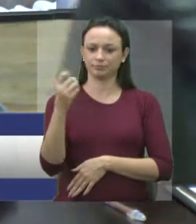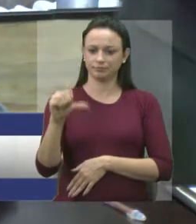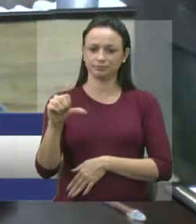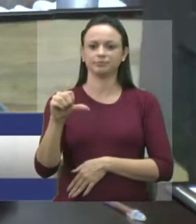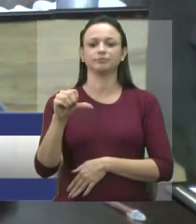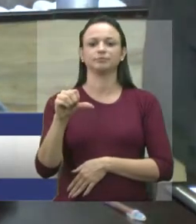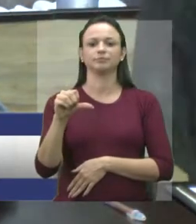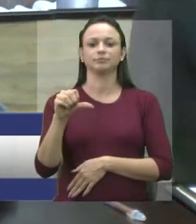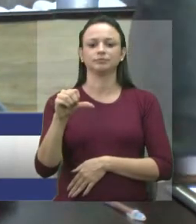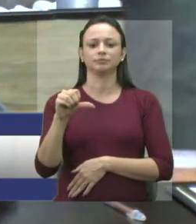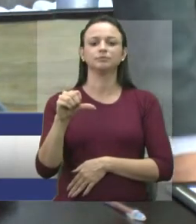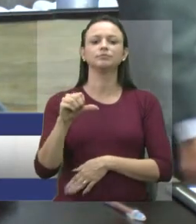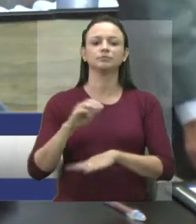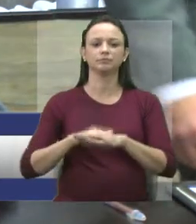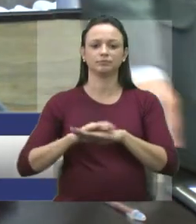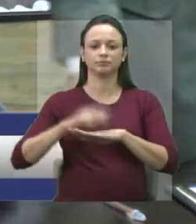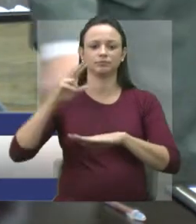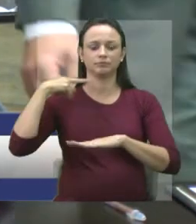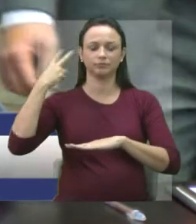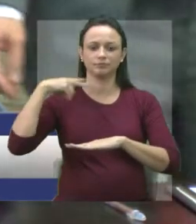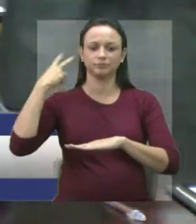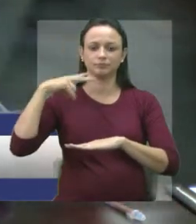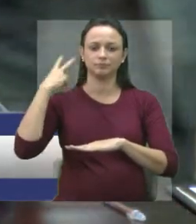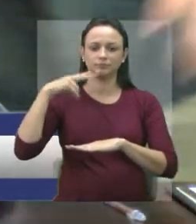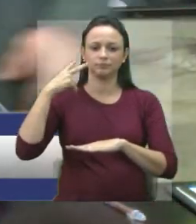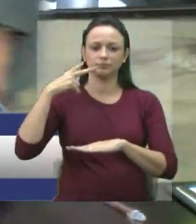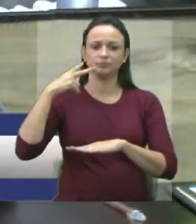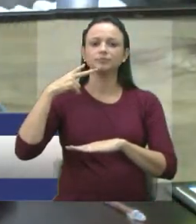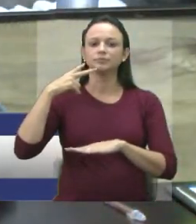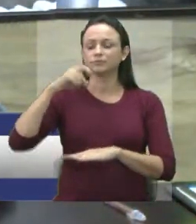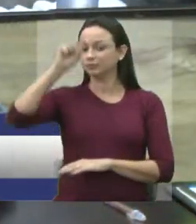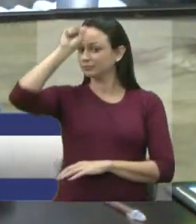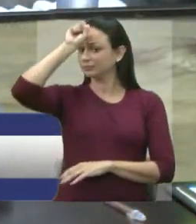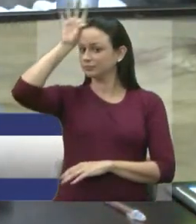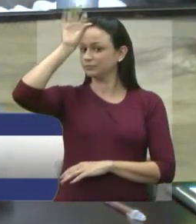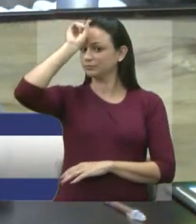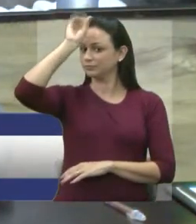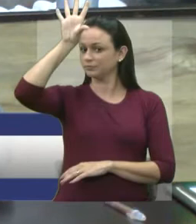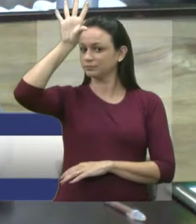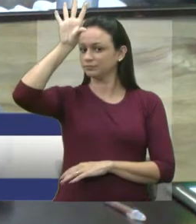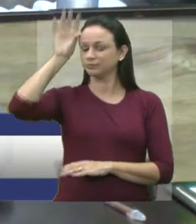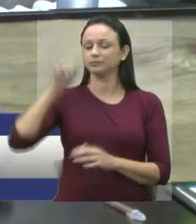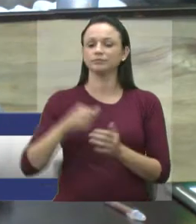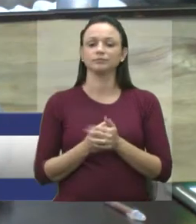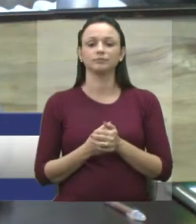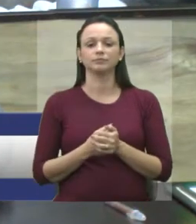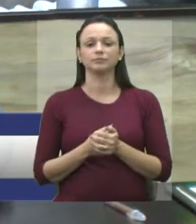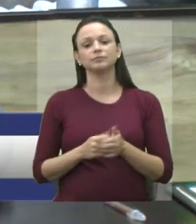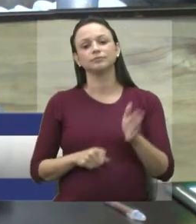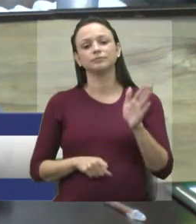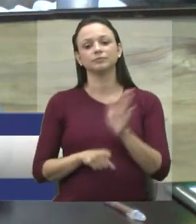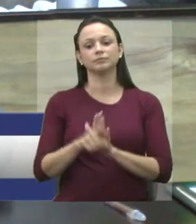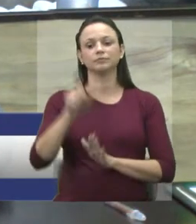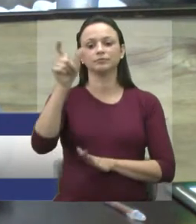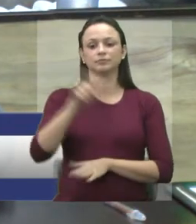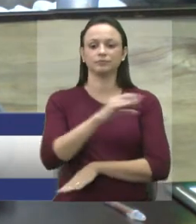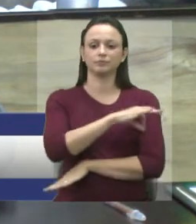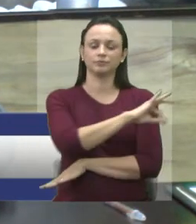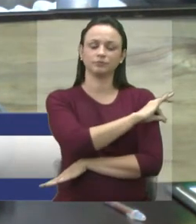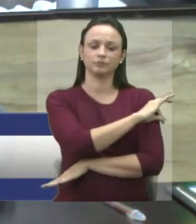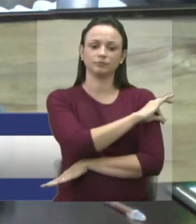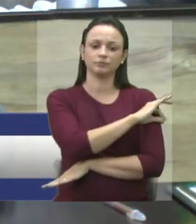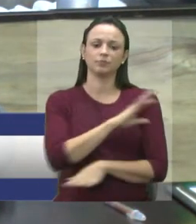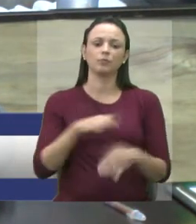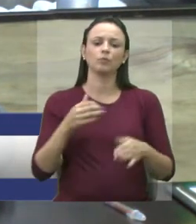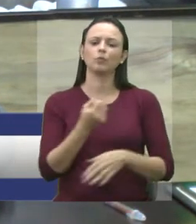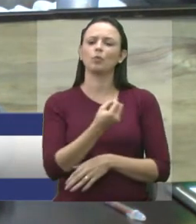622/2019. Autoria, vereador Luiz Maurílio Moretti. Indagando ao senhor prefeito municipal,